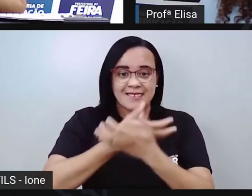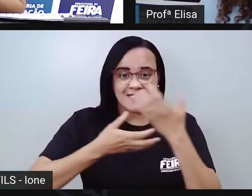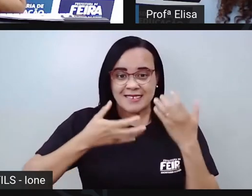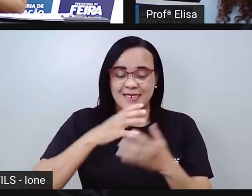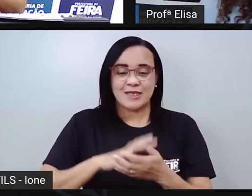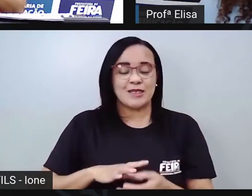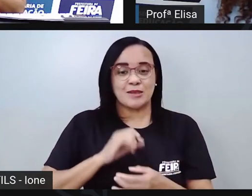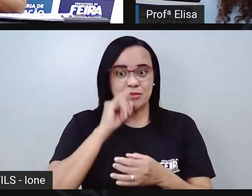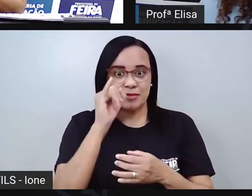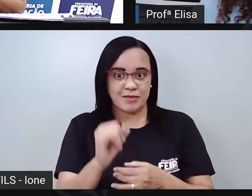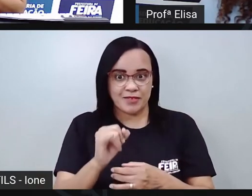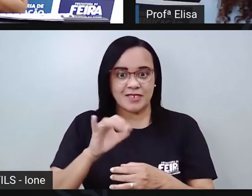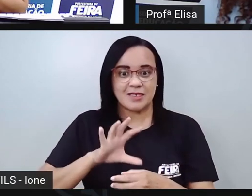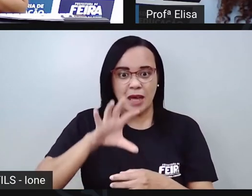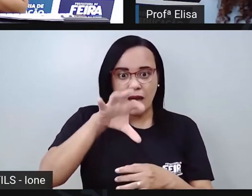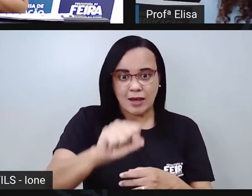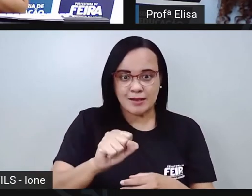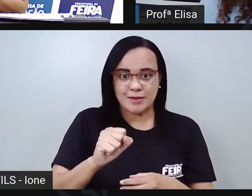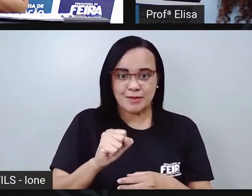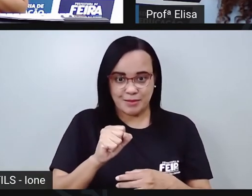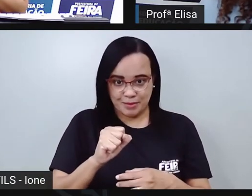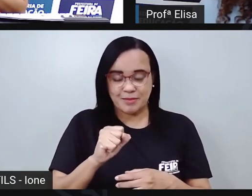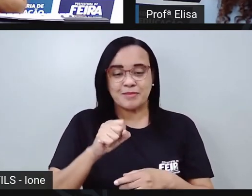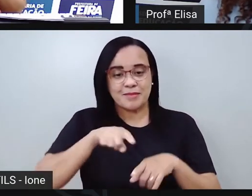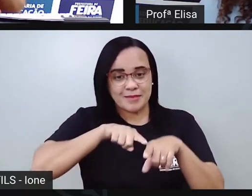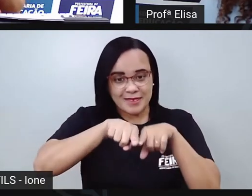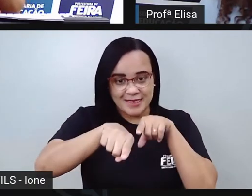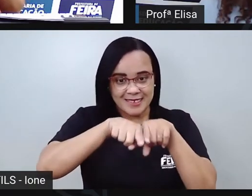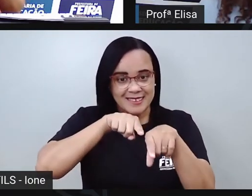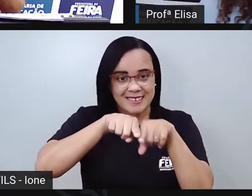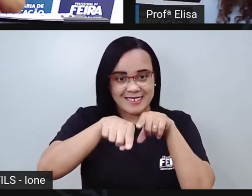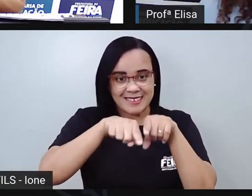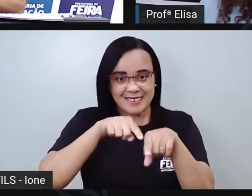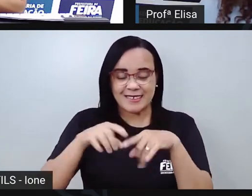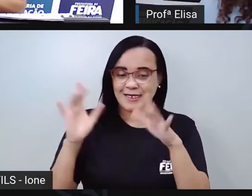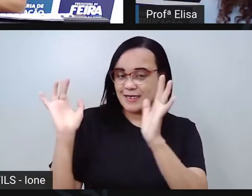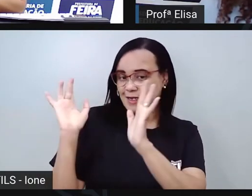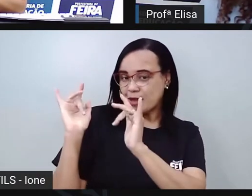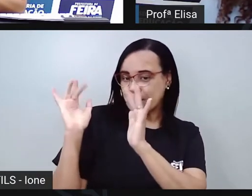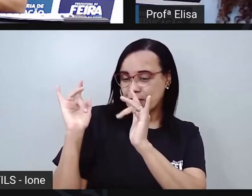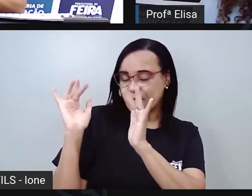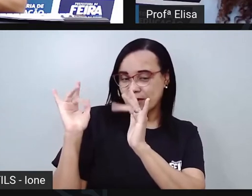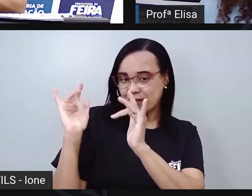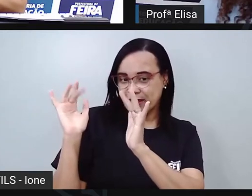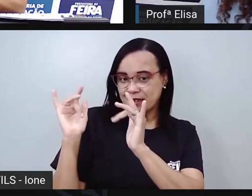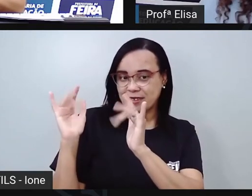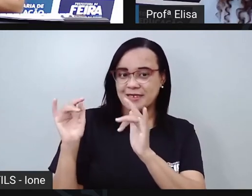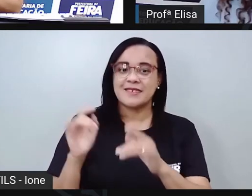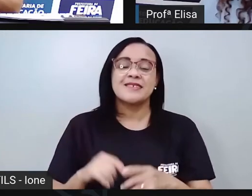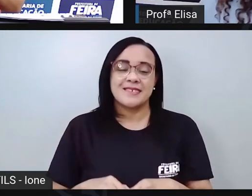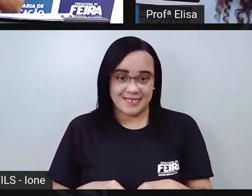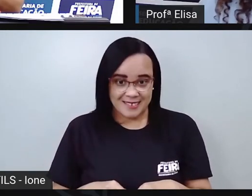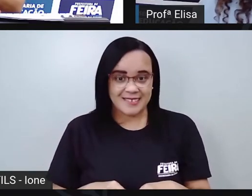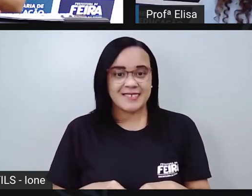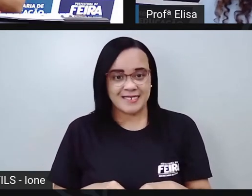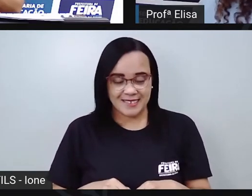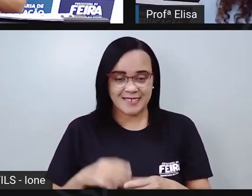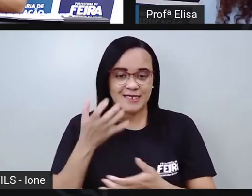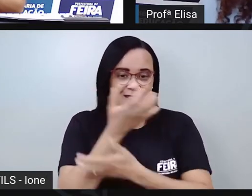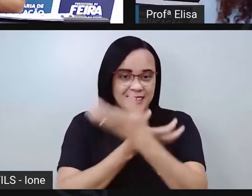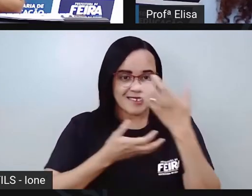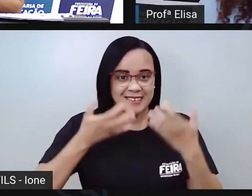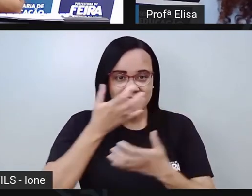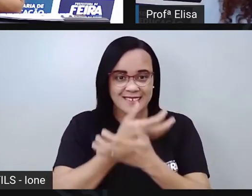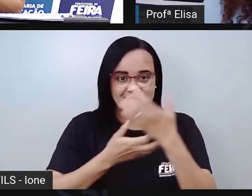presa ele canta faz o cri-cri quando ele quer paquerar outra outra grinho ele